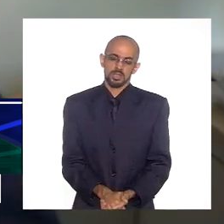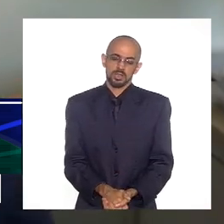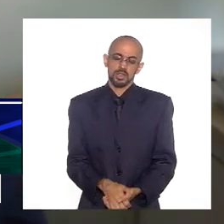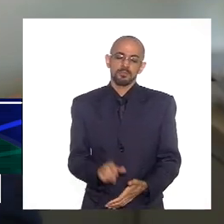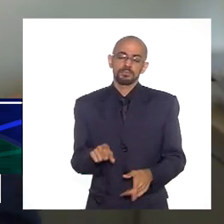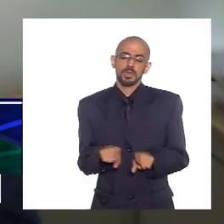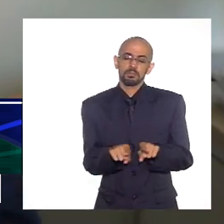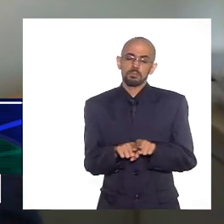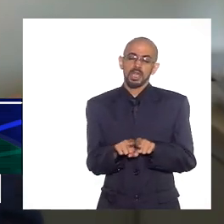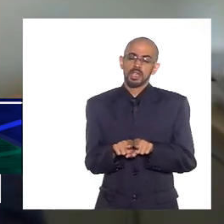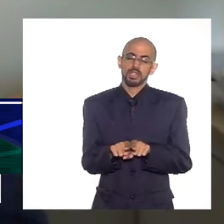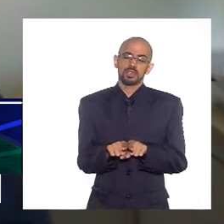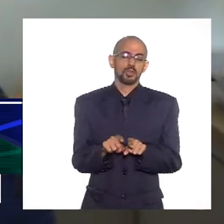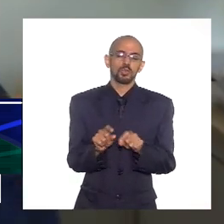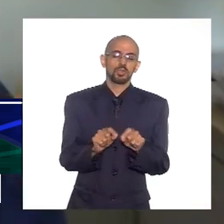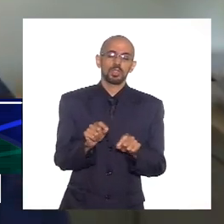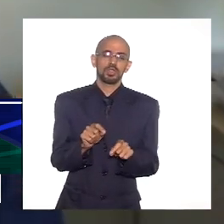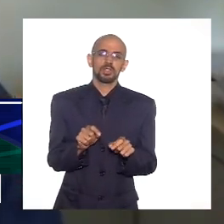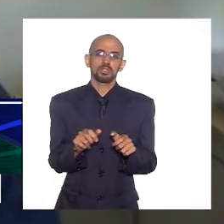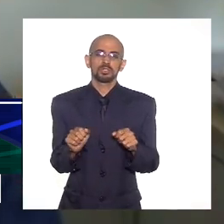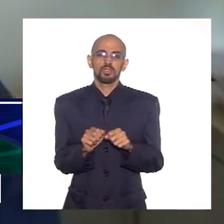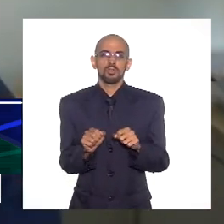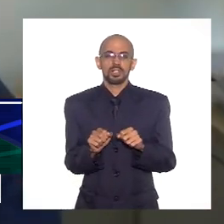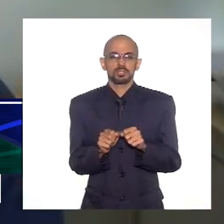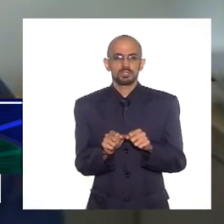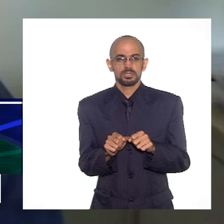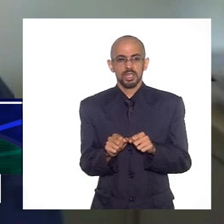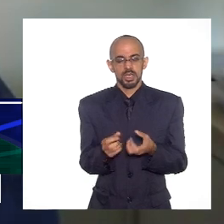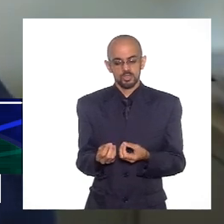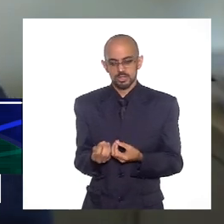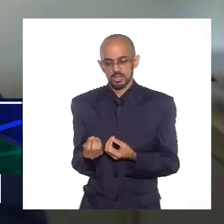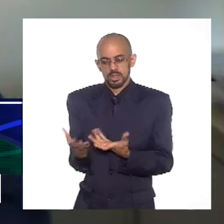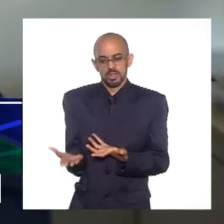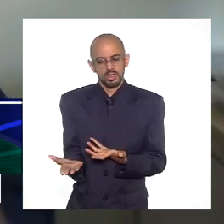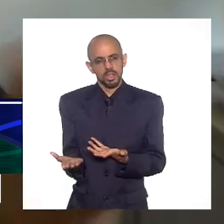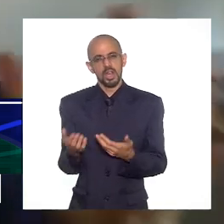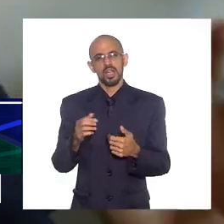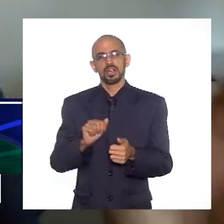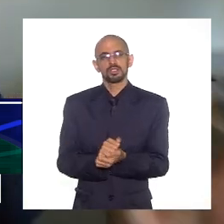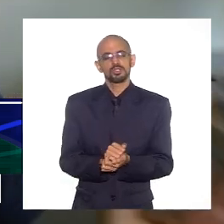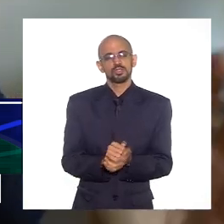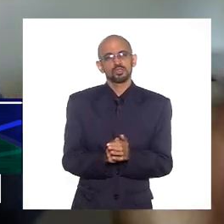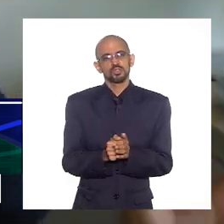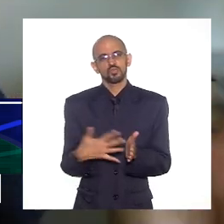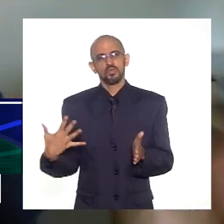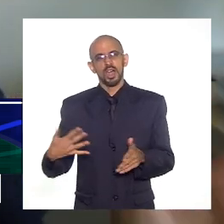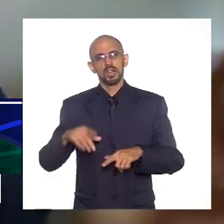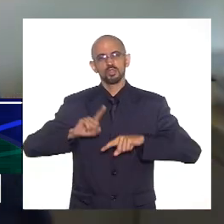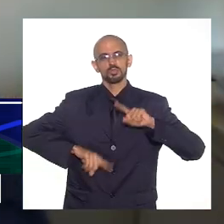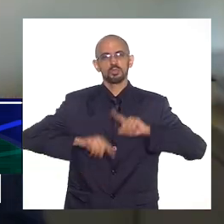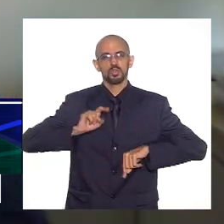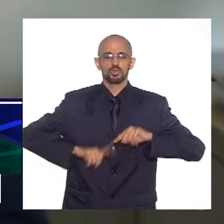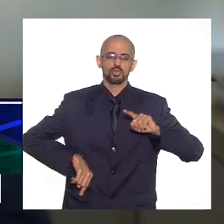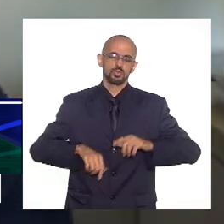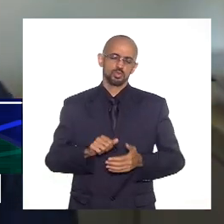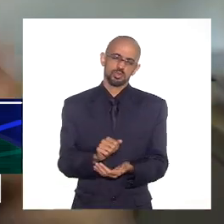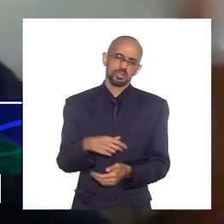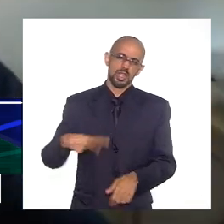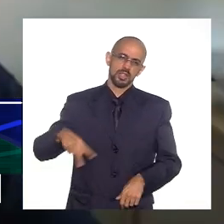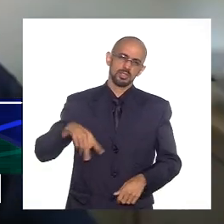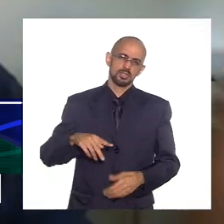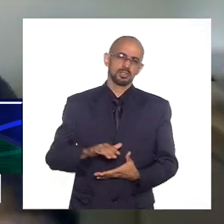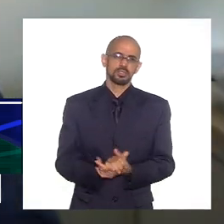fazer as suas entregas dos mais diversos produtos,